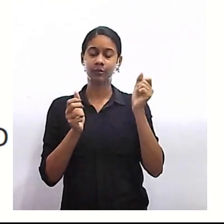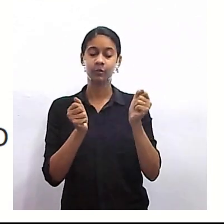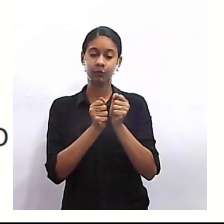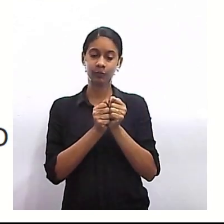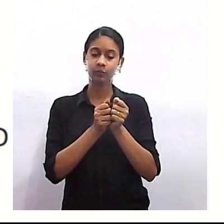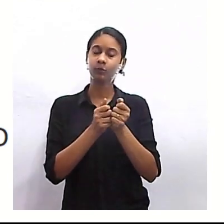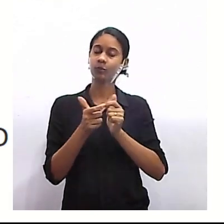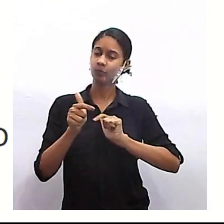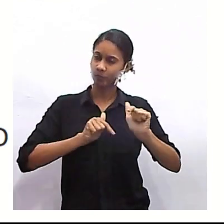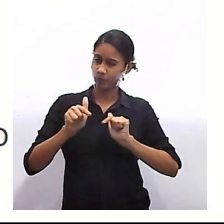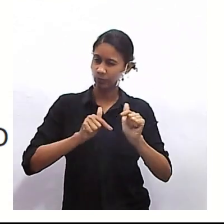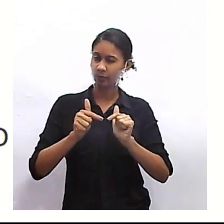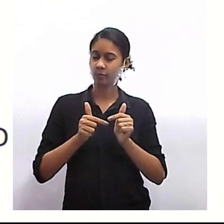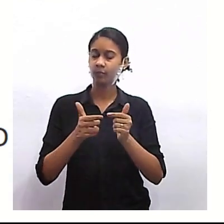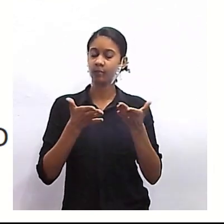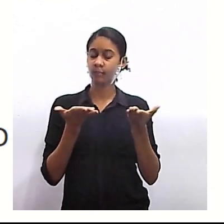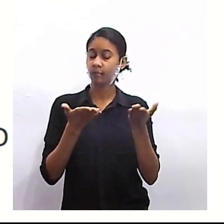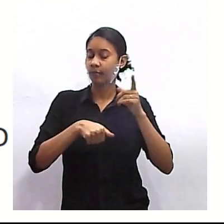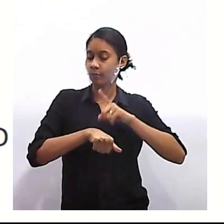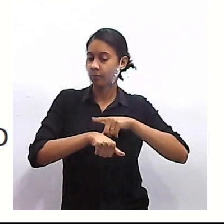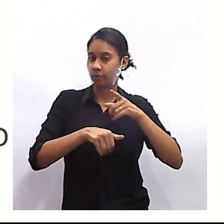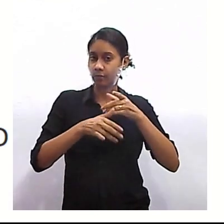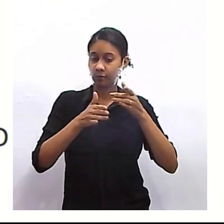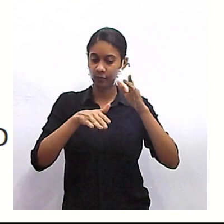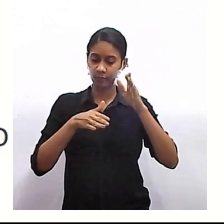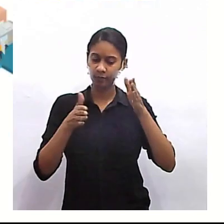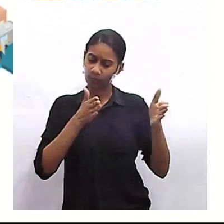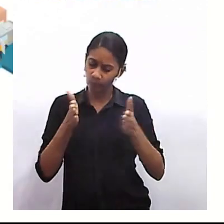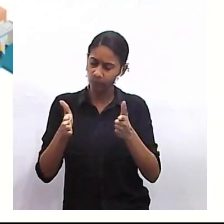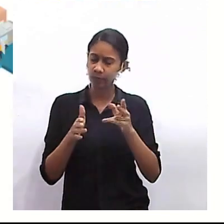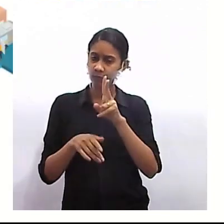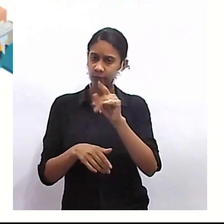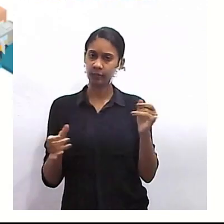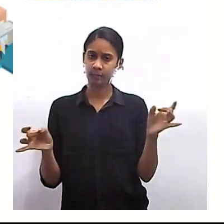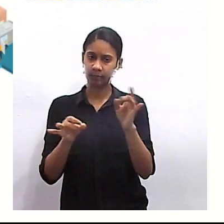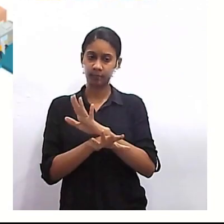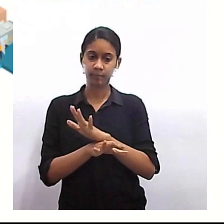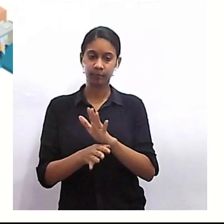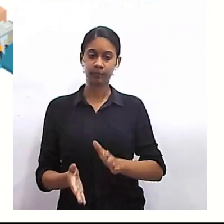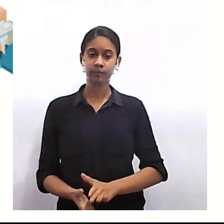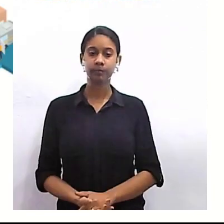forma possível essa fase que em breve vai se acabar.